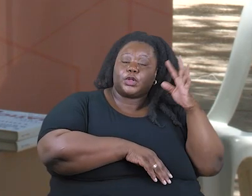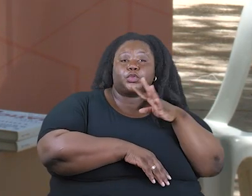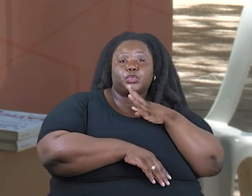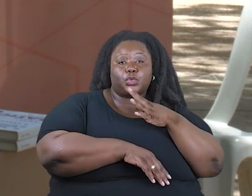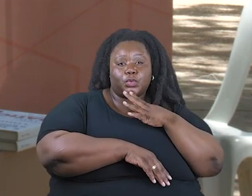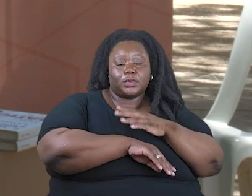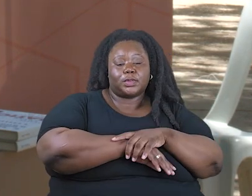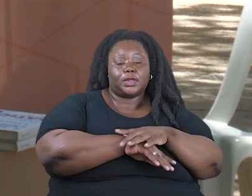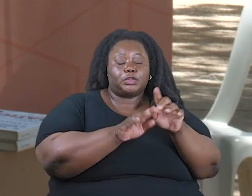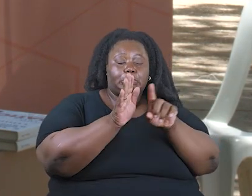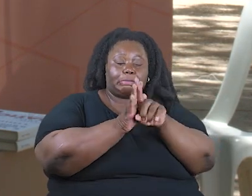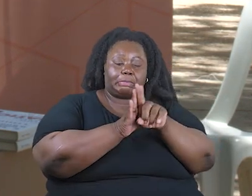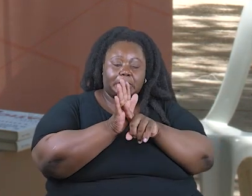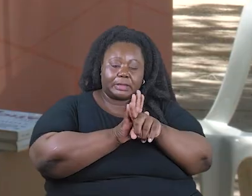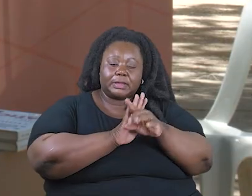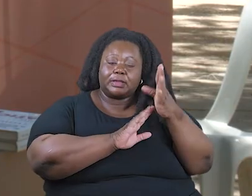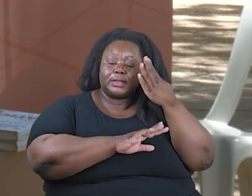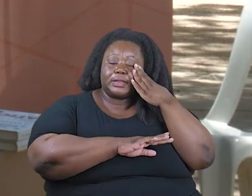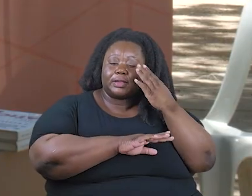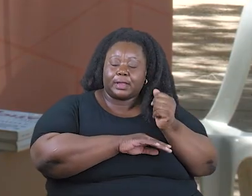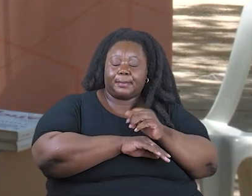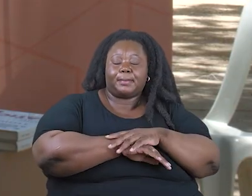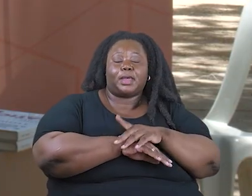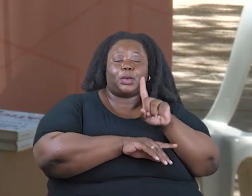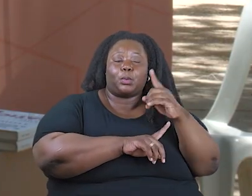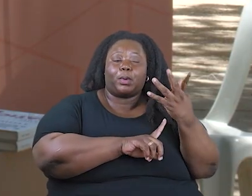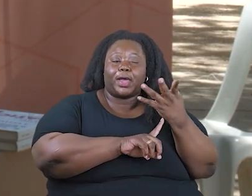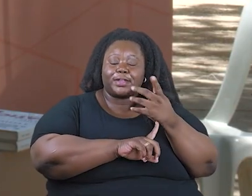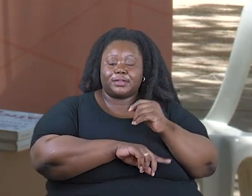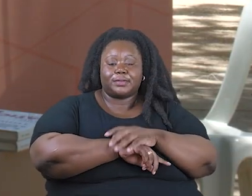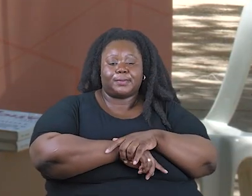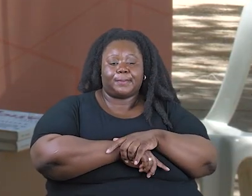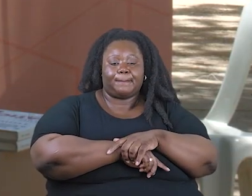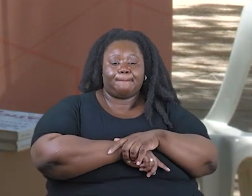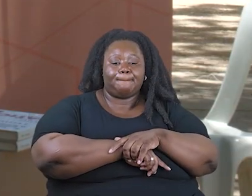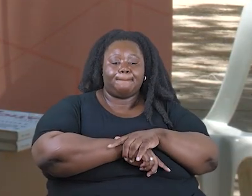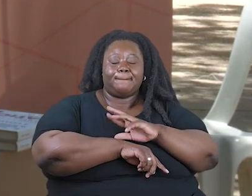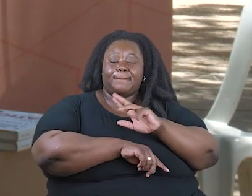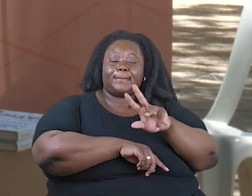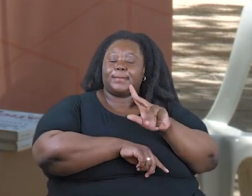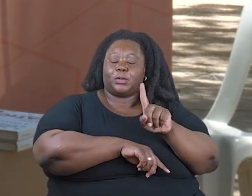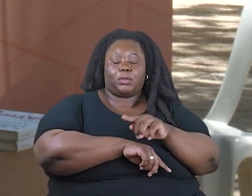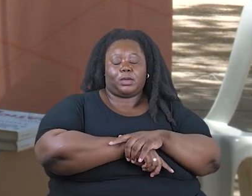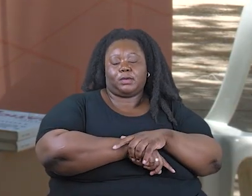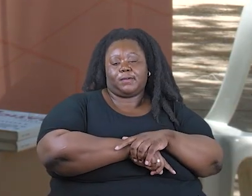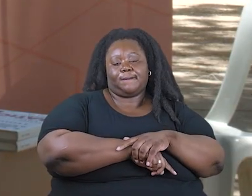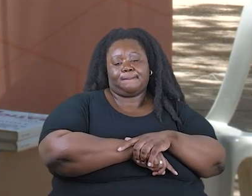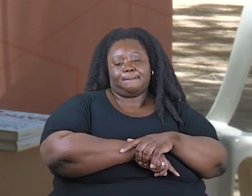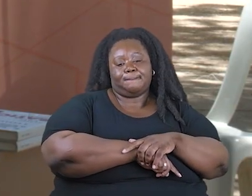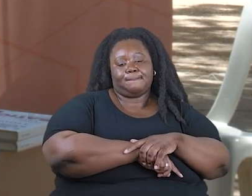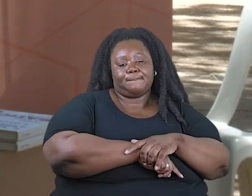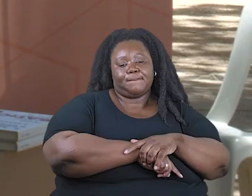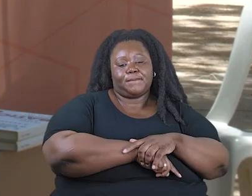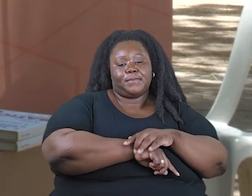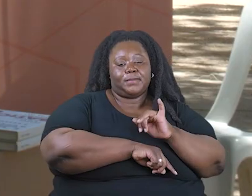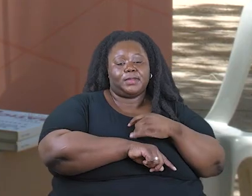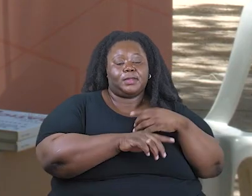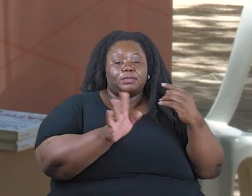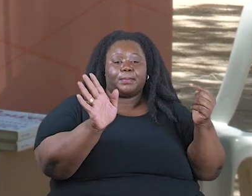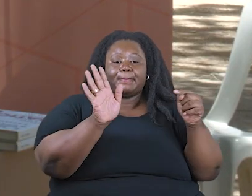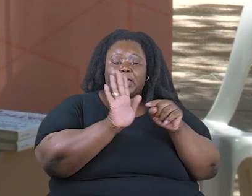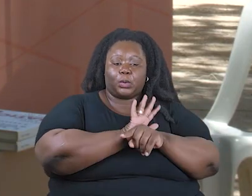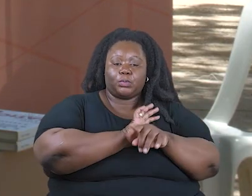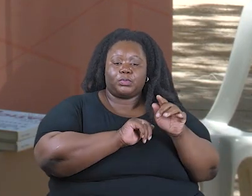conhecer o meio, de pesquisar, de saber quem são os artistas, né? Não é uma coisa que, se for perguntar